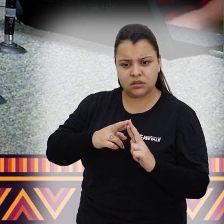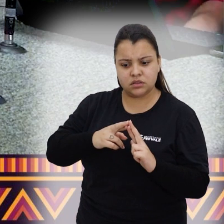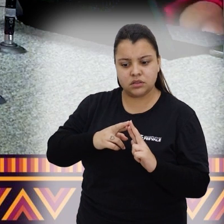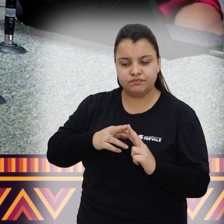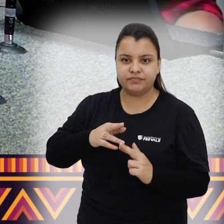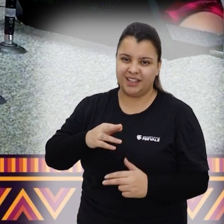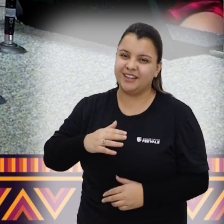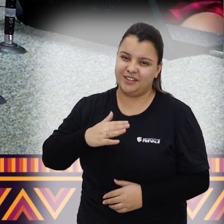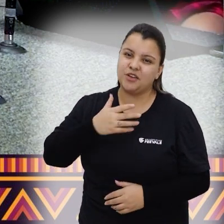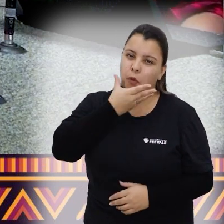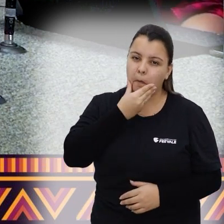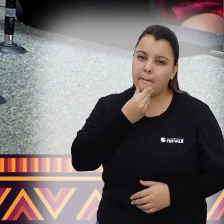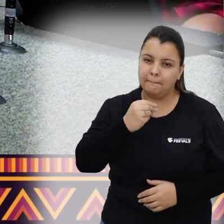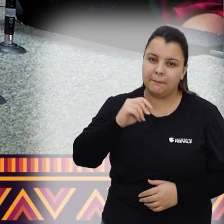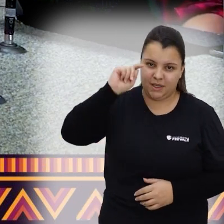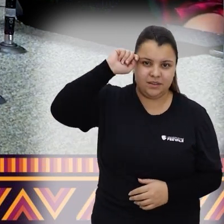menino negro,